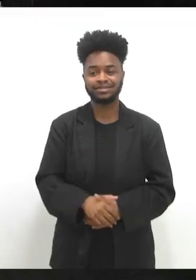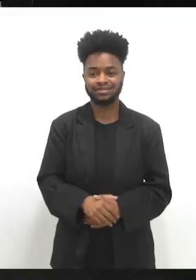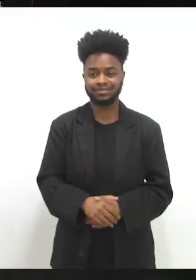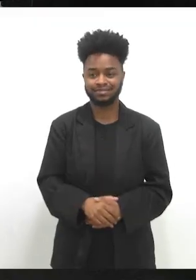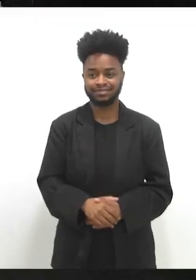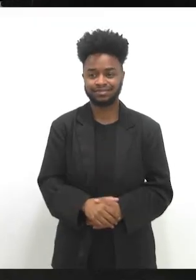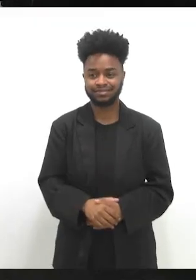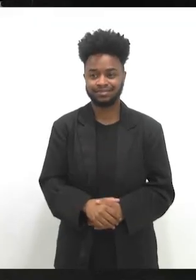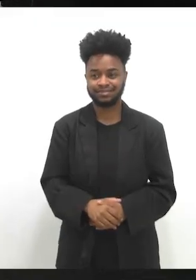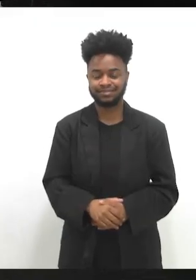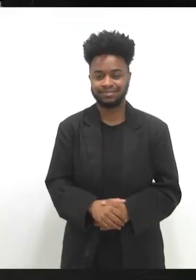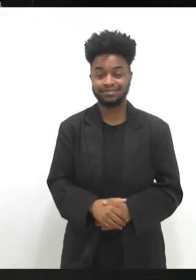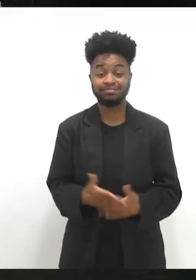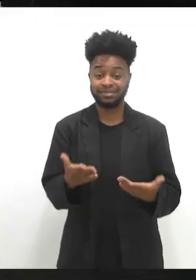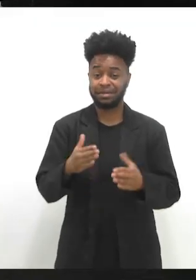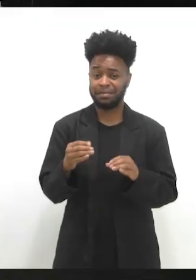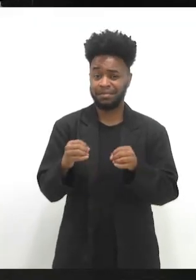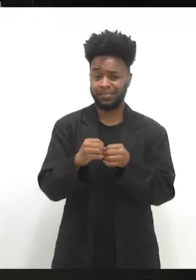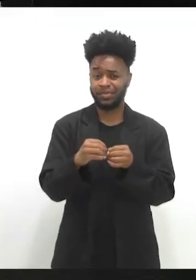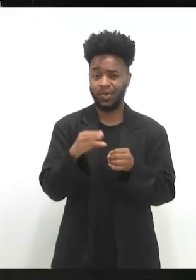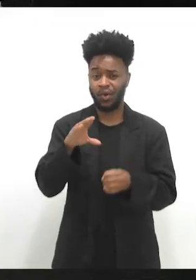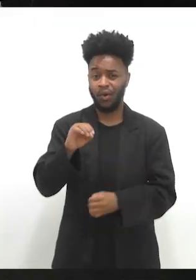pedido de casamento? Foi pra Pérola do Copa.